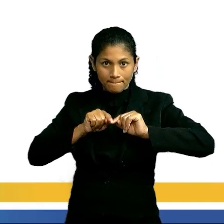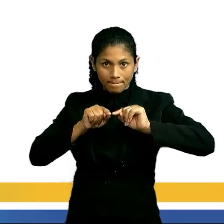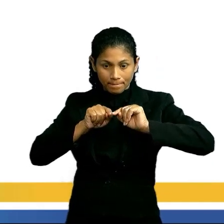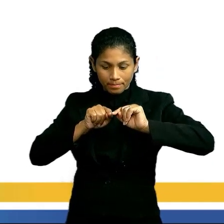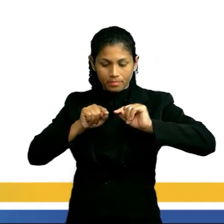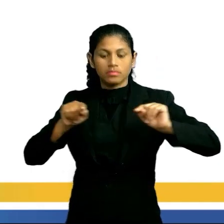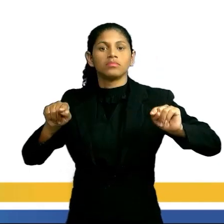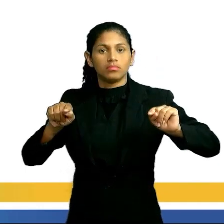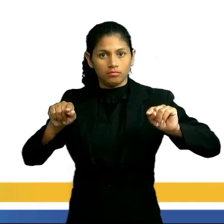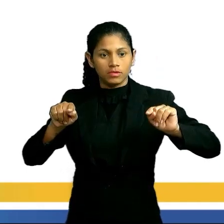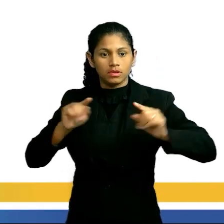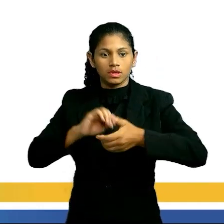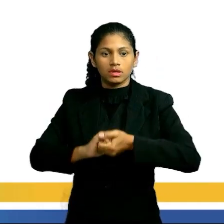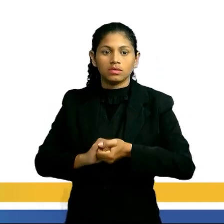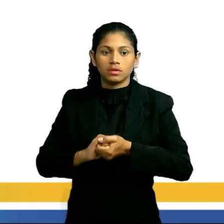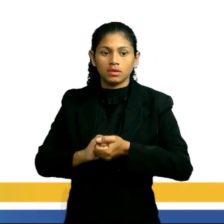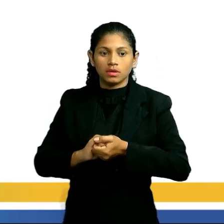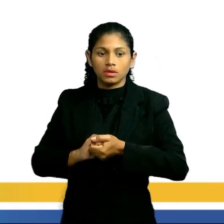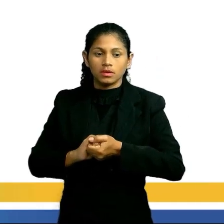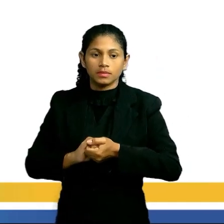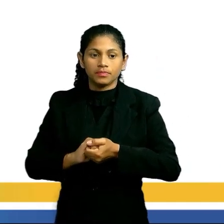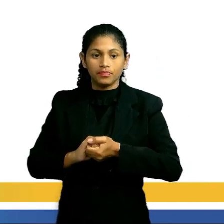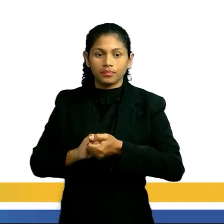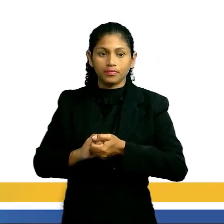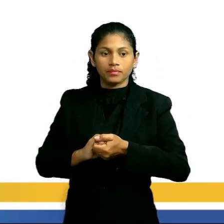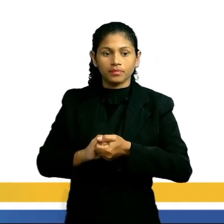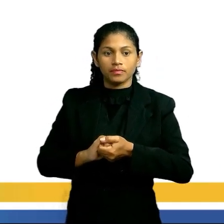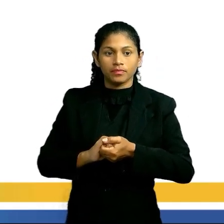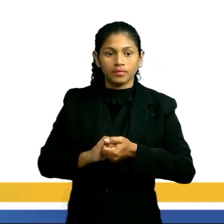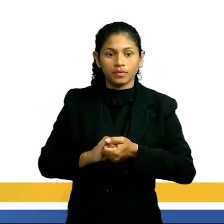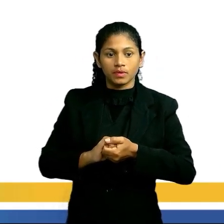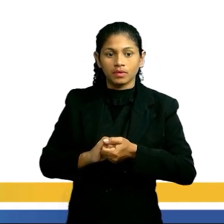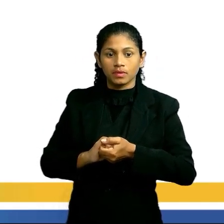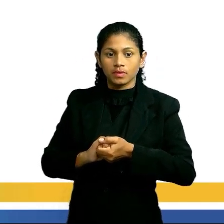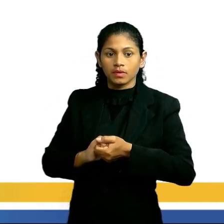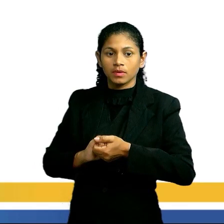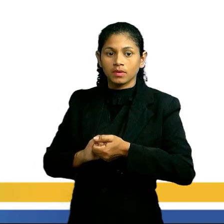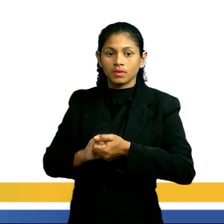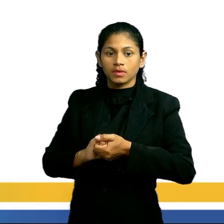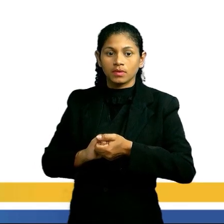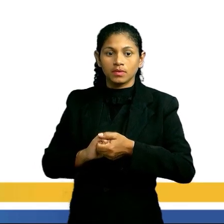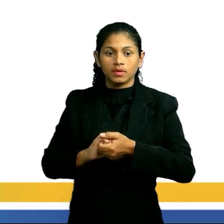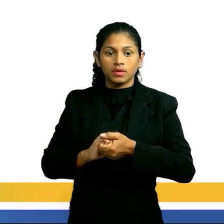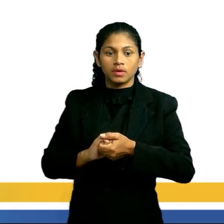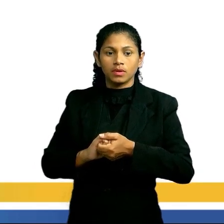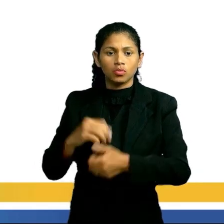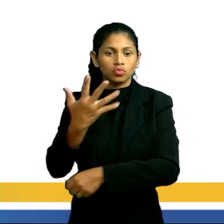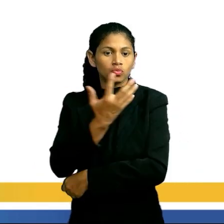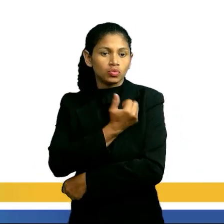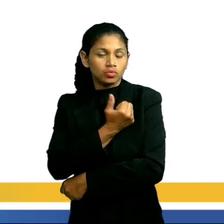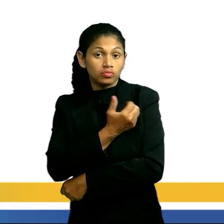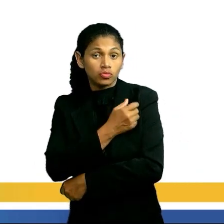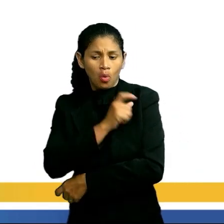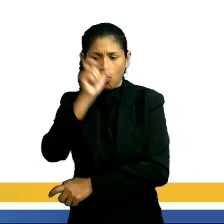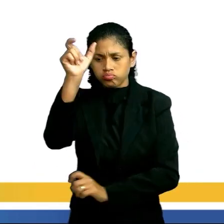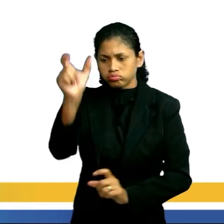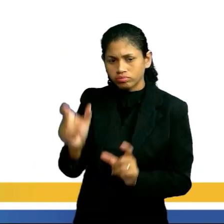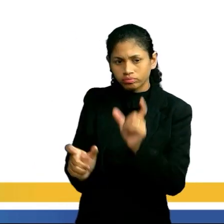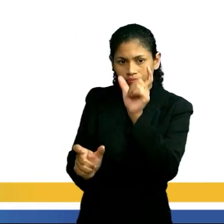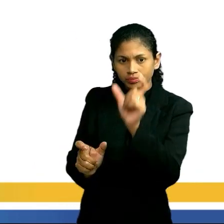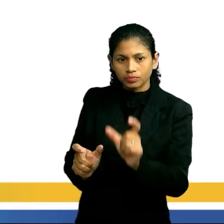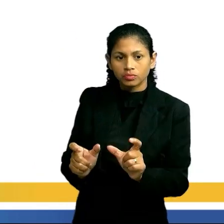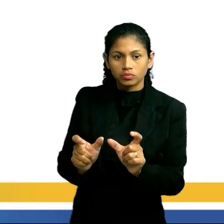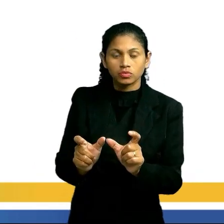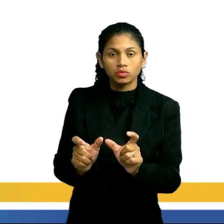os indivíduos de uma geração por algarismos romanos e cada indivíduo de cada